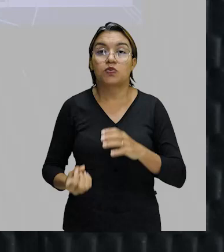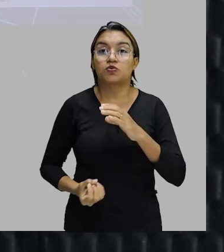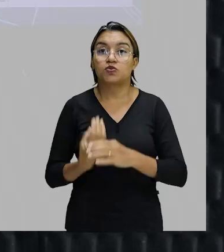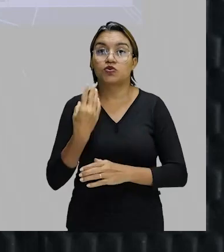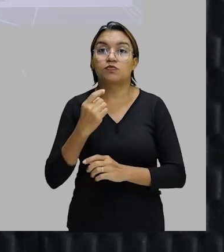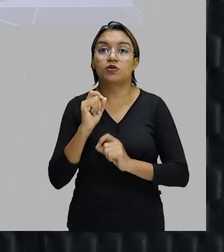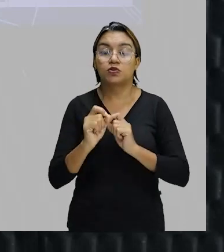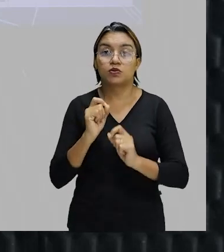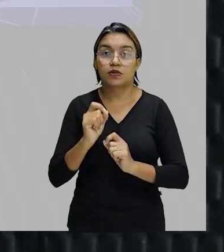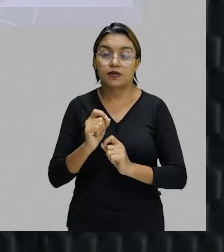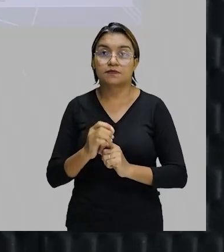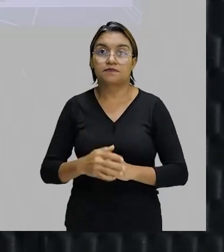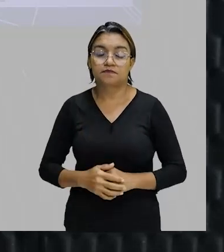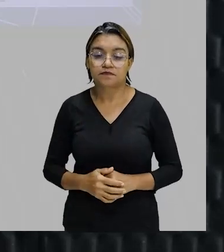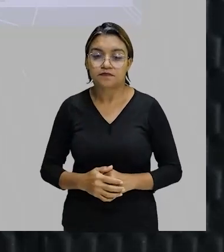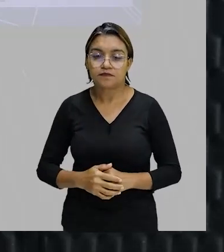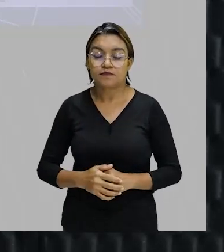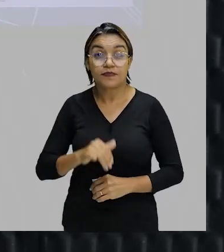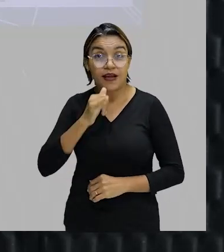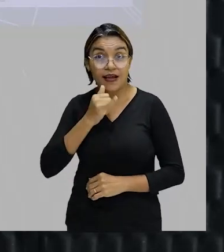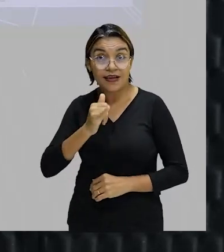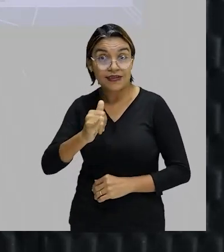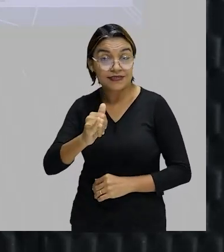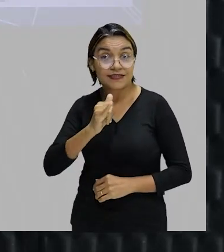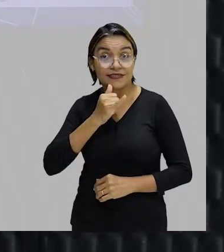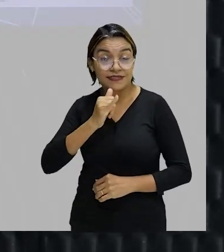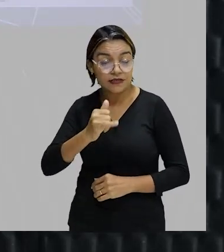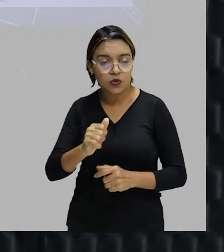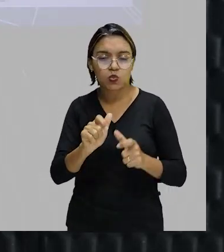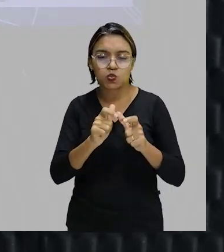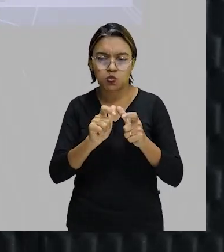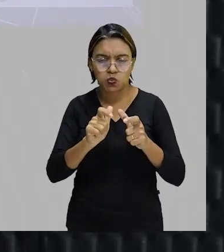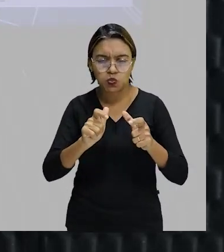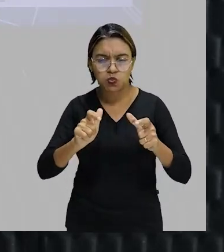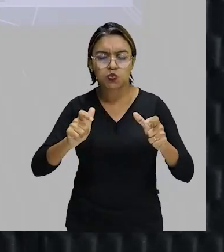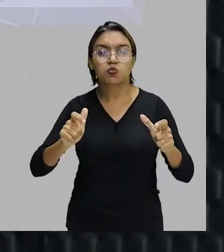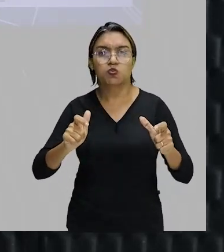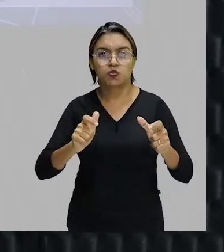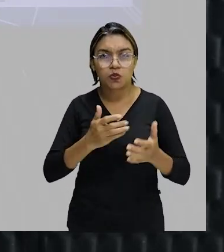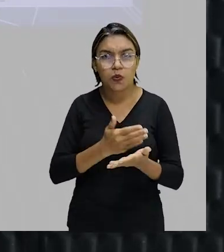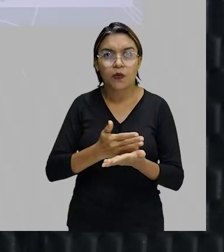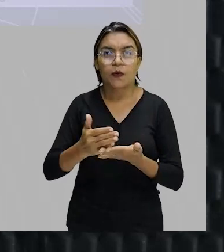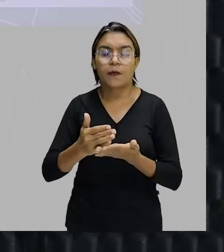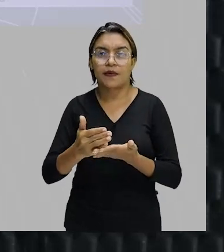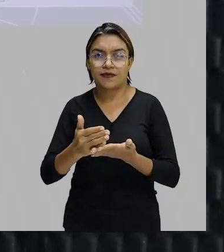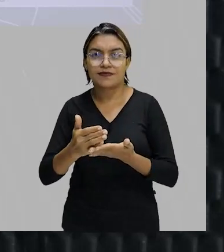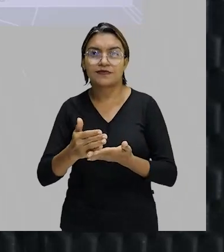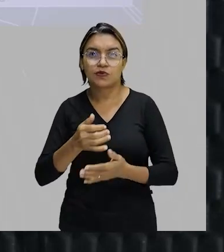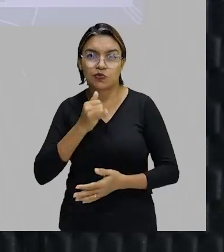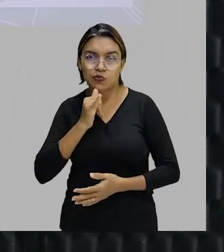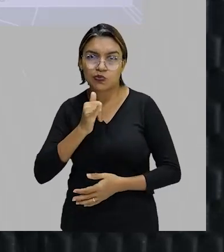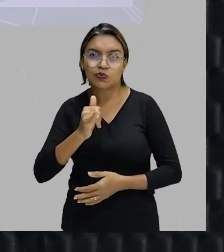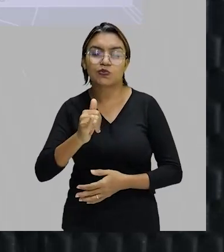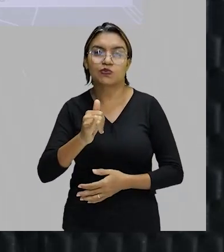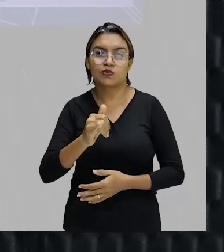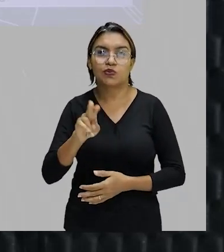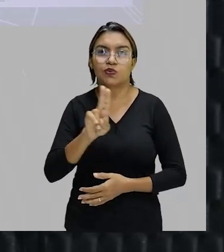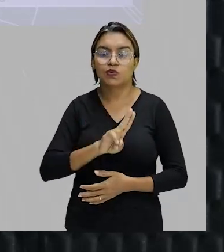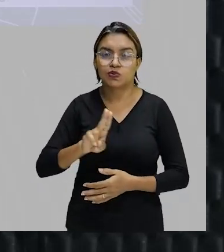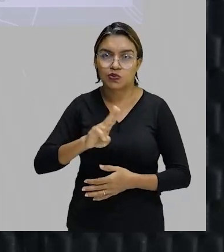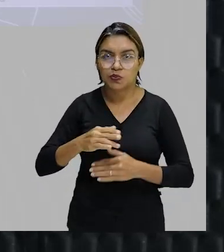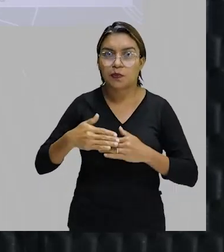aí principalmente a expansão da eletricidade, tá certo? As cidades aí vão começar a ser iluminadas utilizando o processo